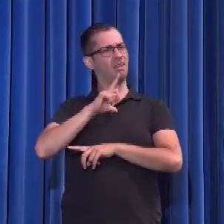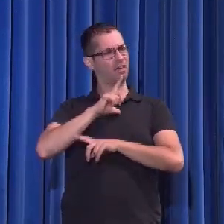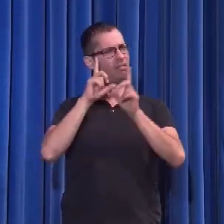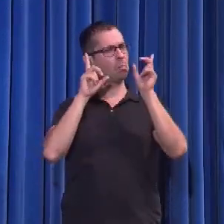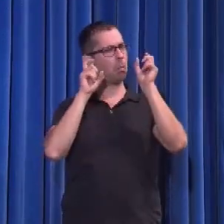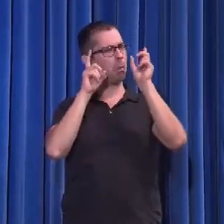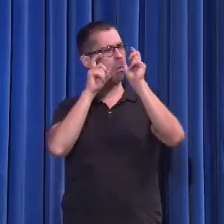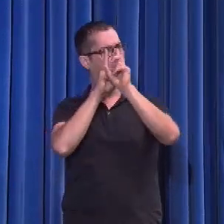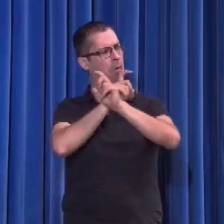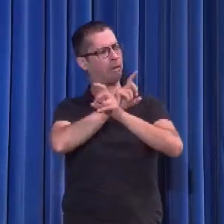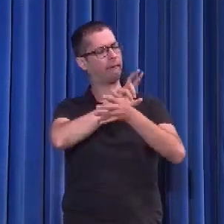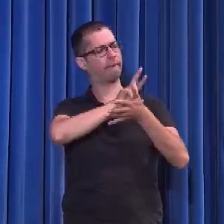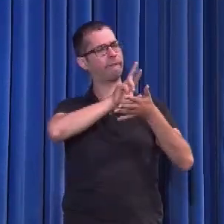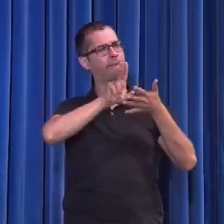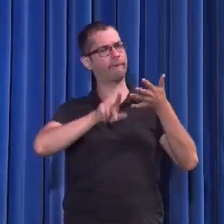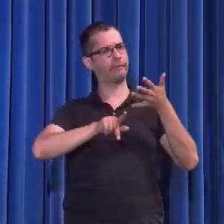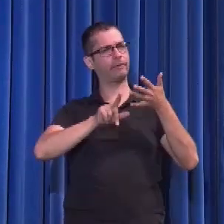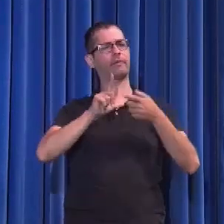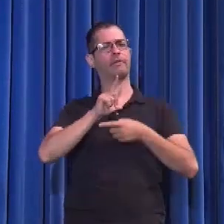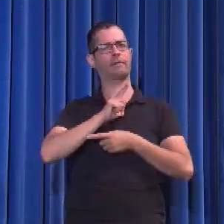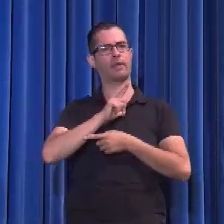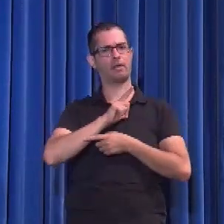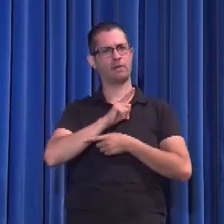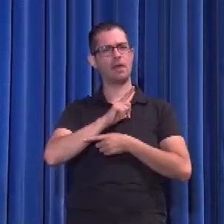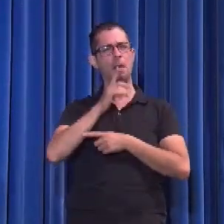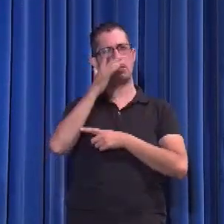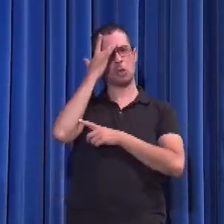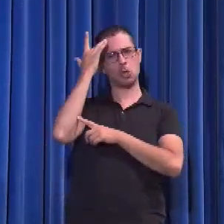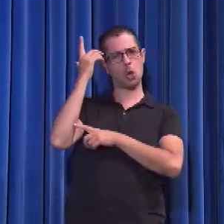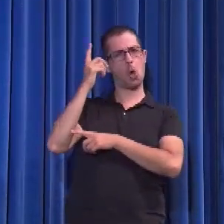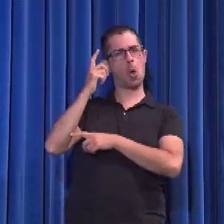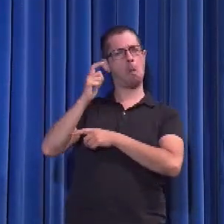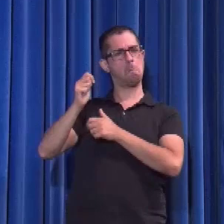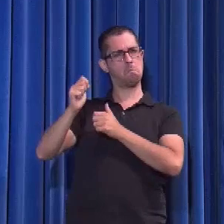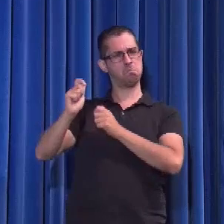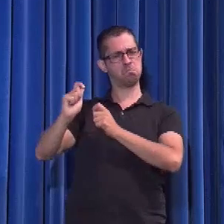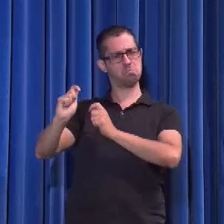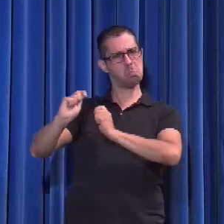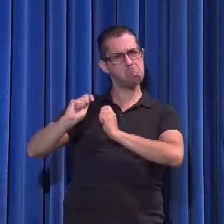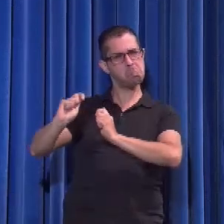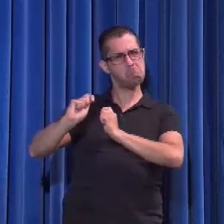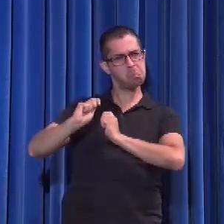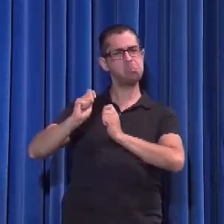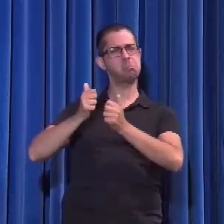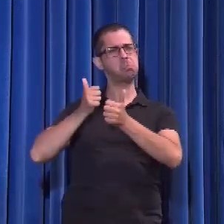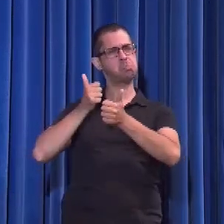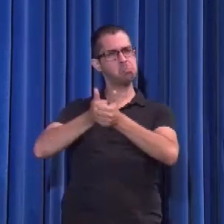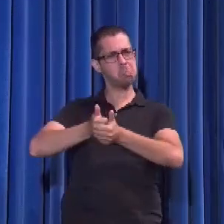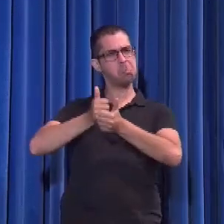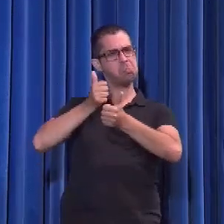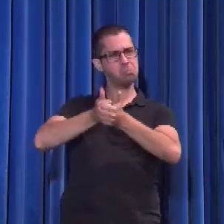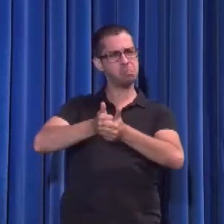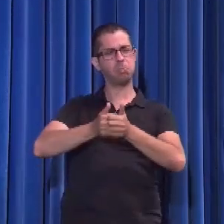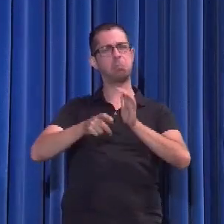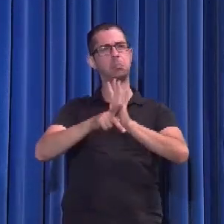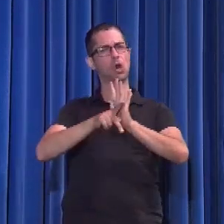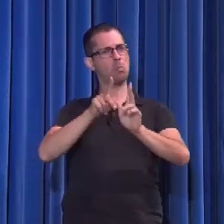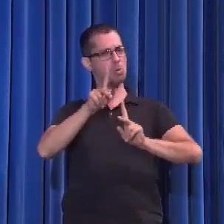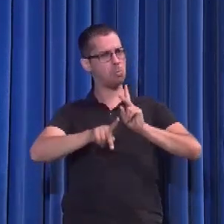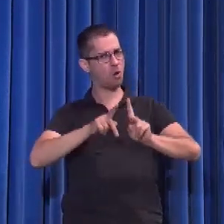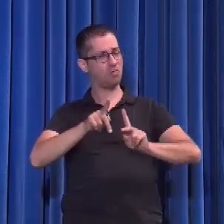dificuldades. Ele enfrentou perseguição pelo próprio povo. Ele